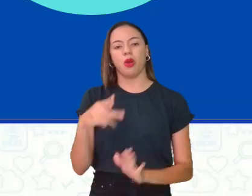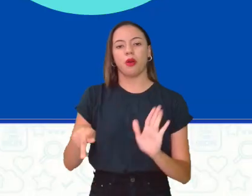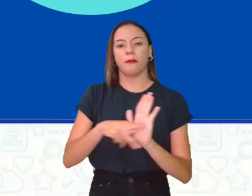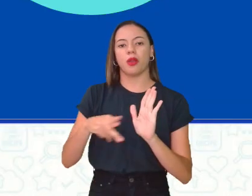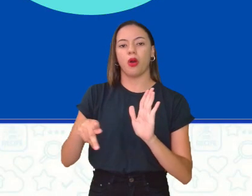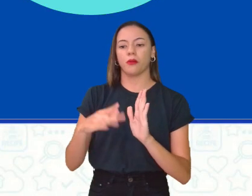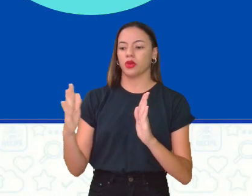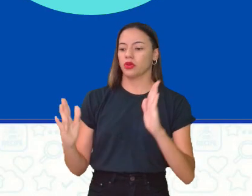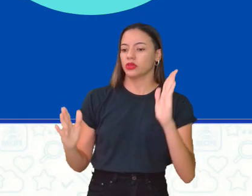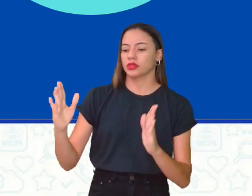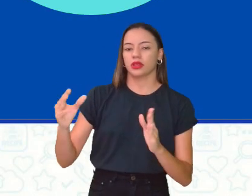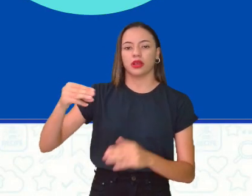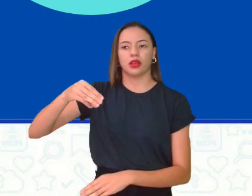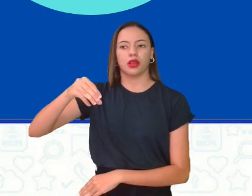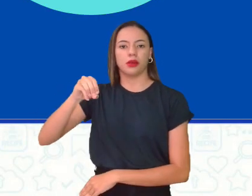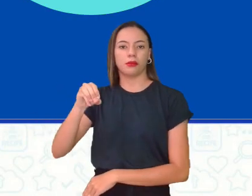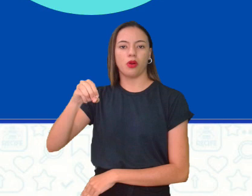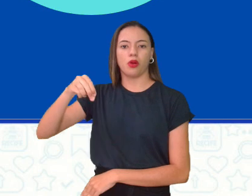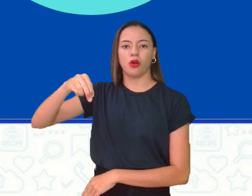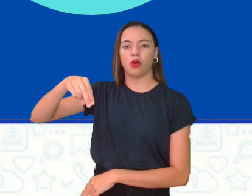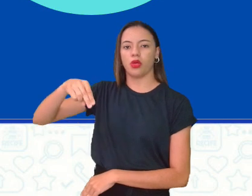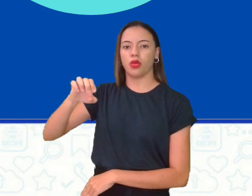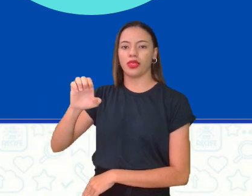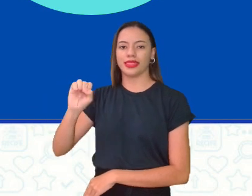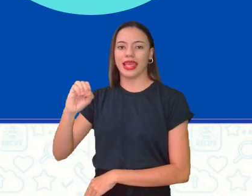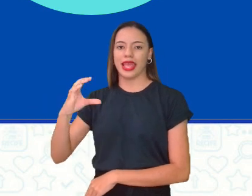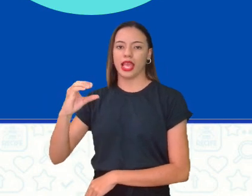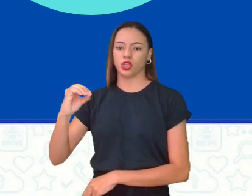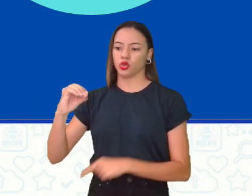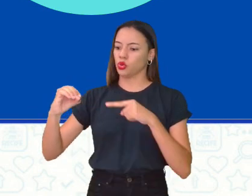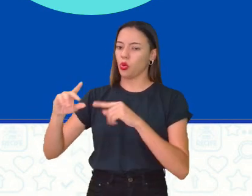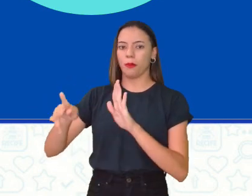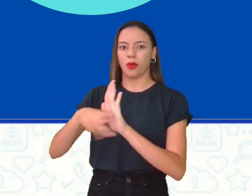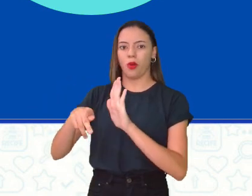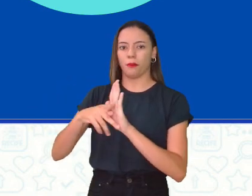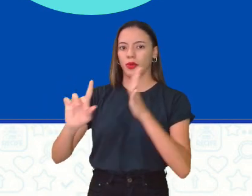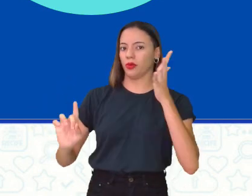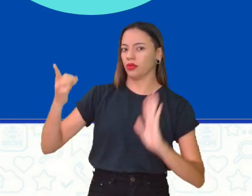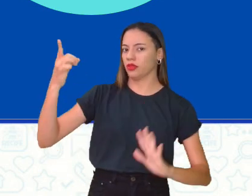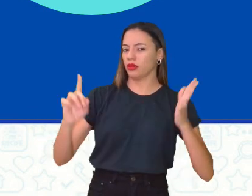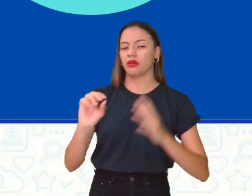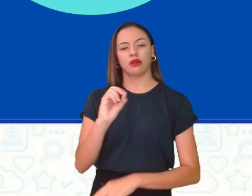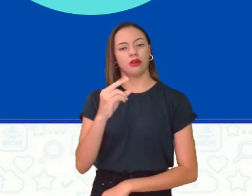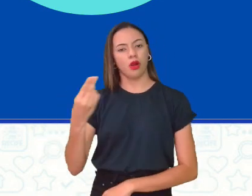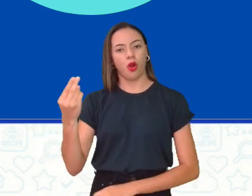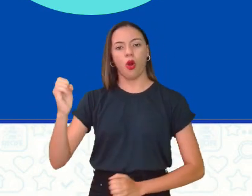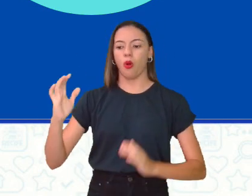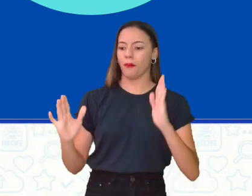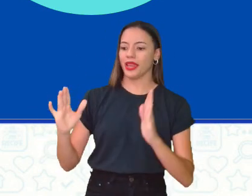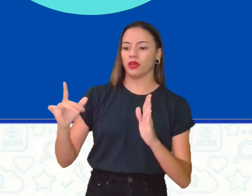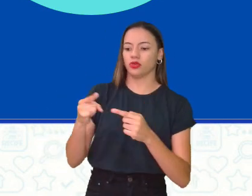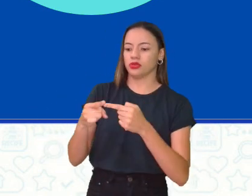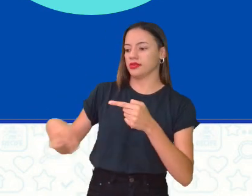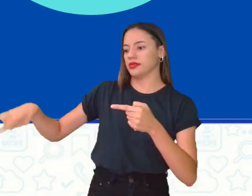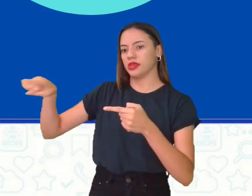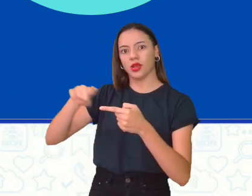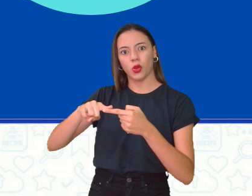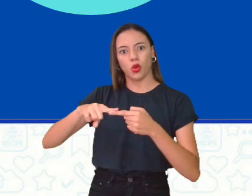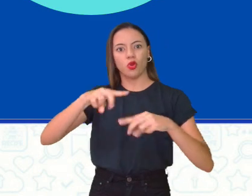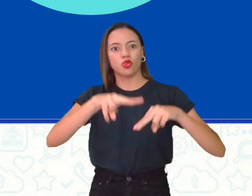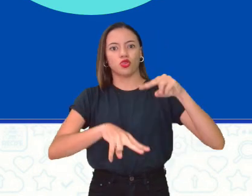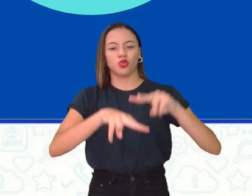ciclo momesco, relacionados ao carnaval, ou ao ciclo junino. Basicamente, todas